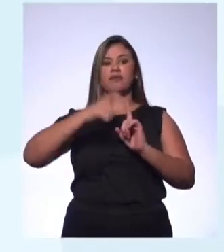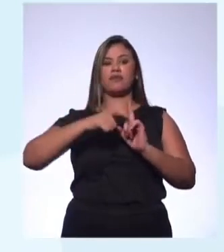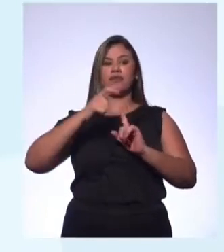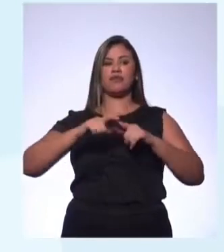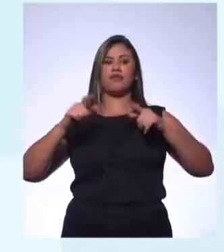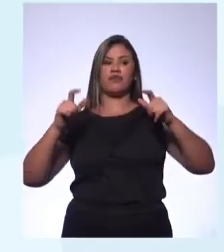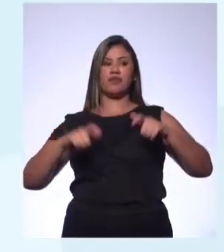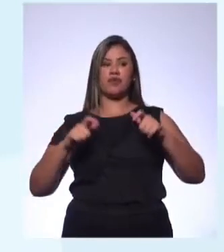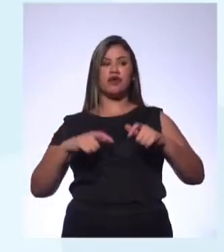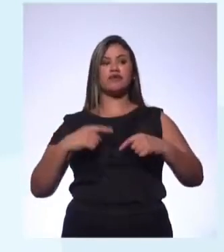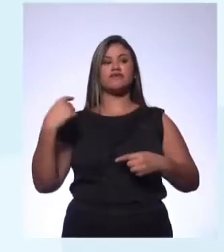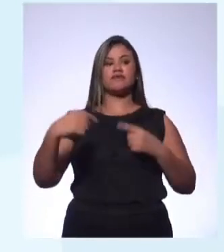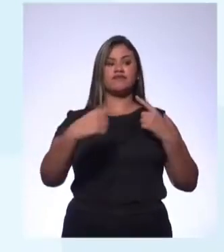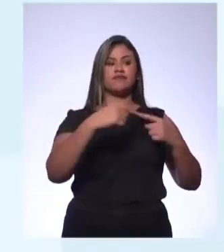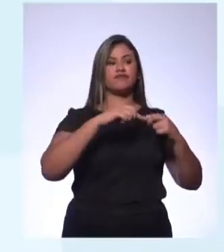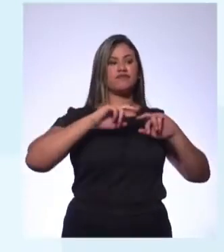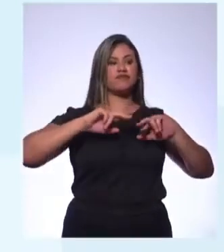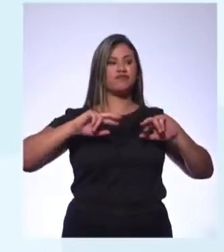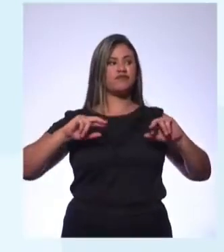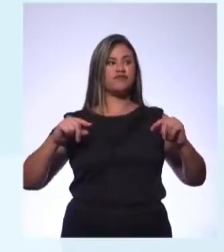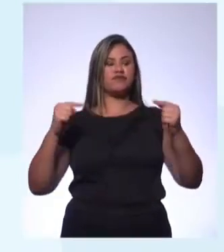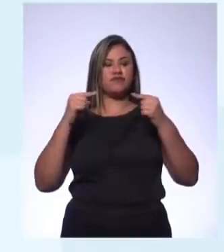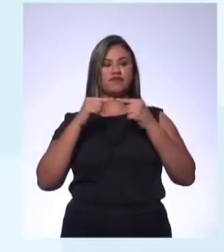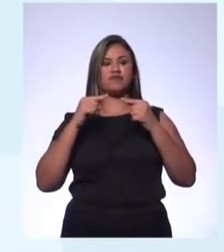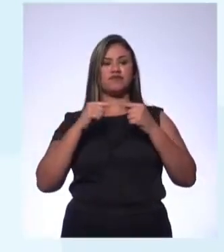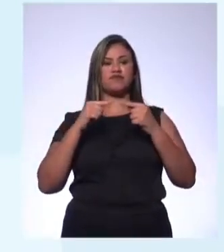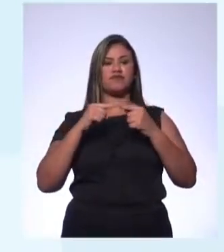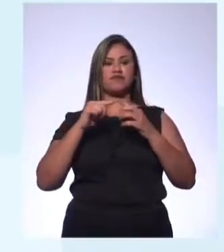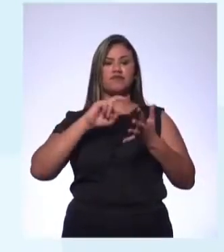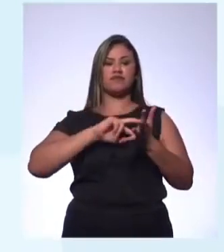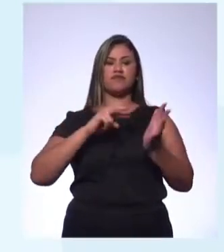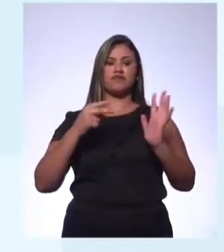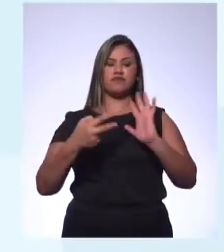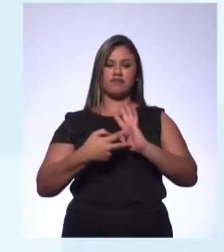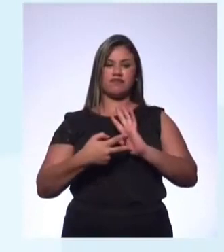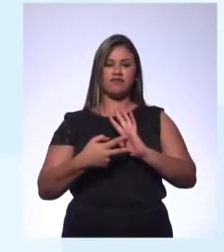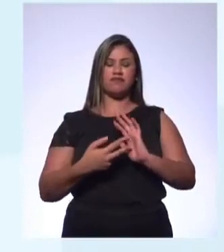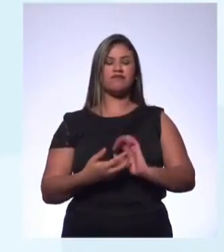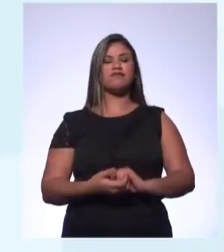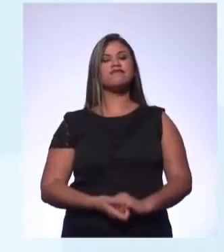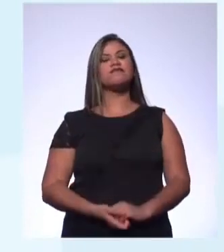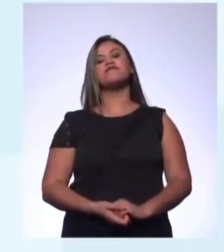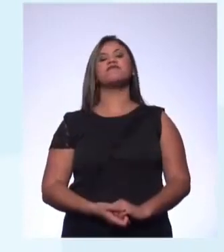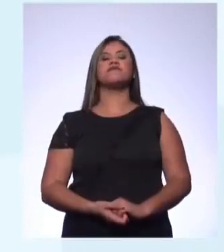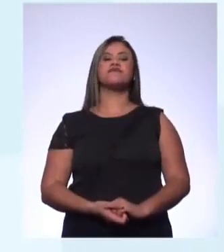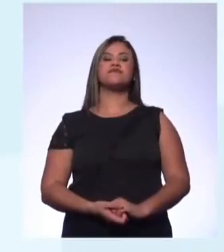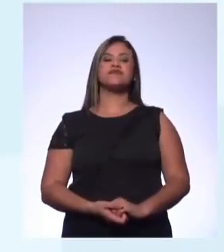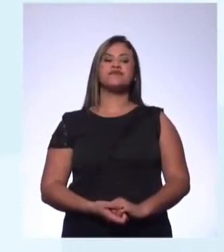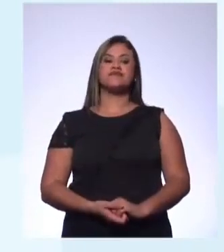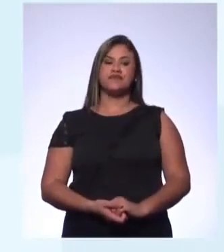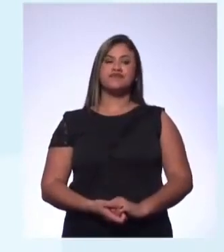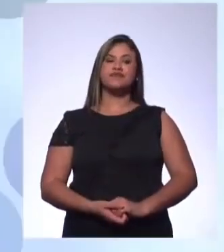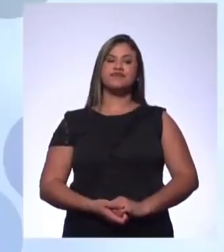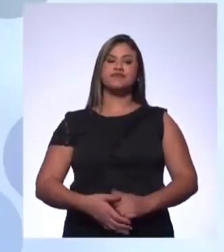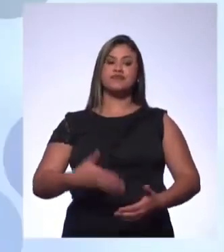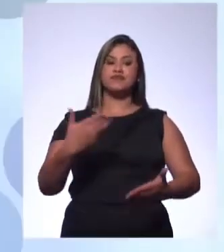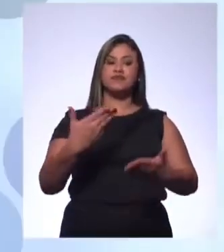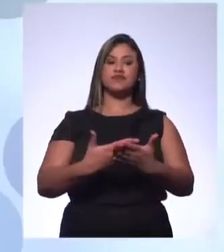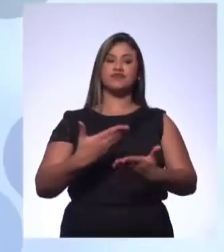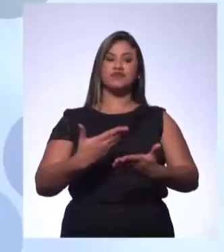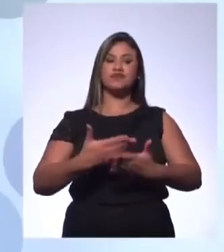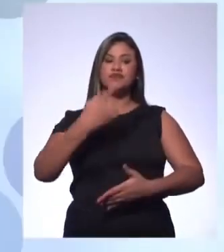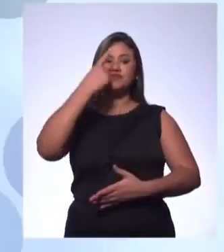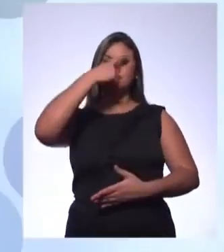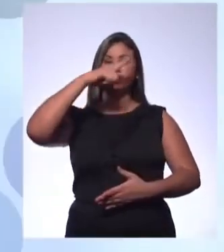vamos discutir a importância desses elementos na construção de significados. Na última aula, o que